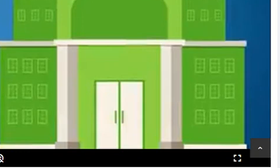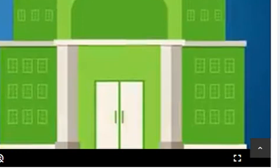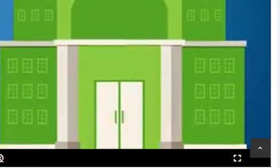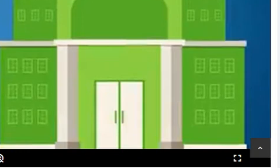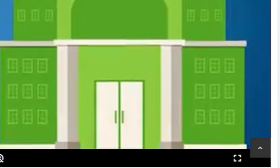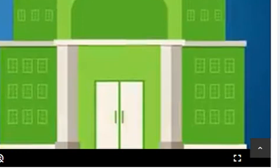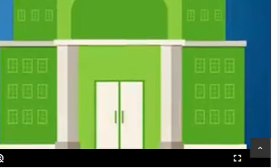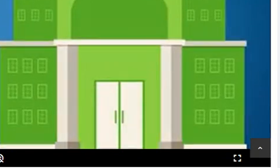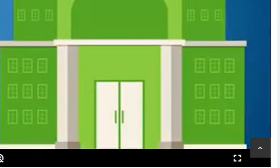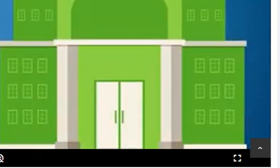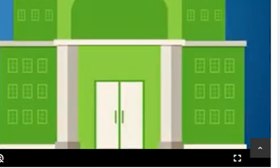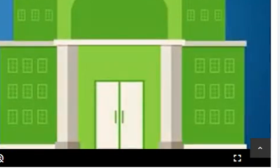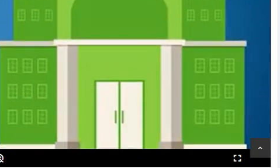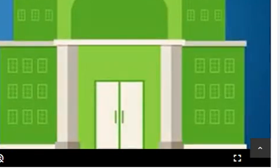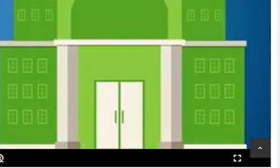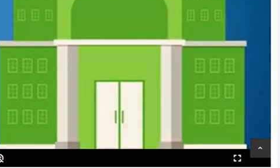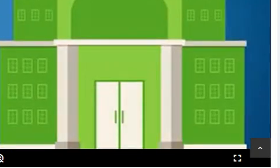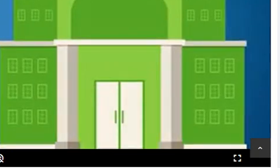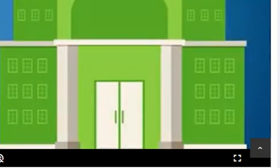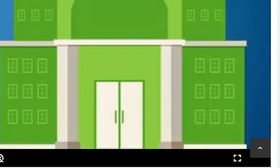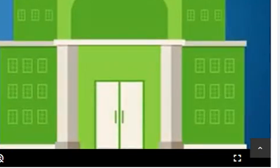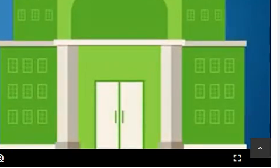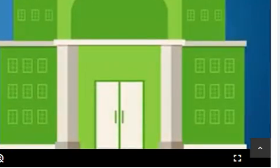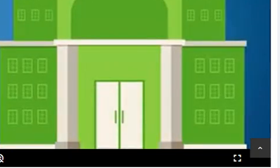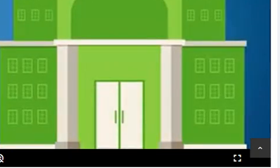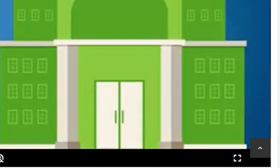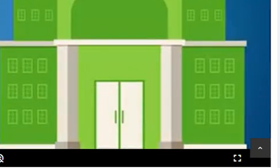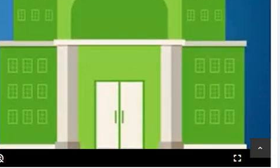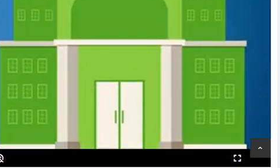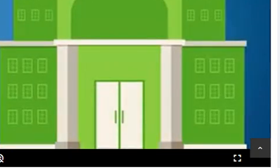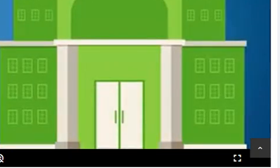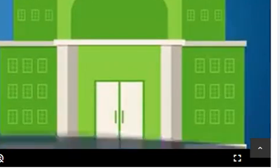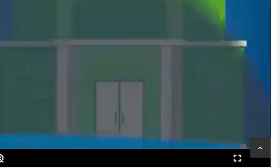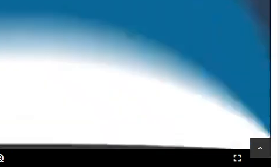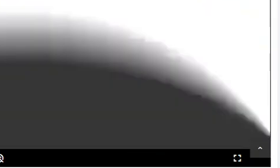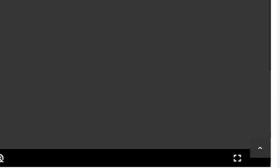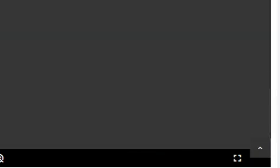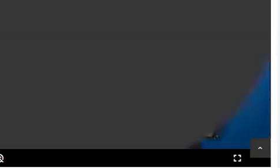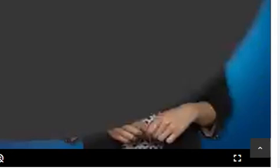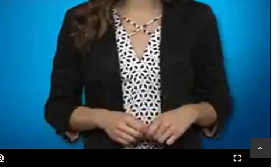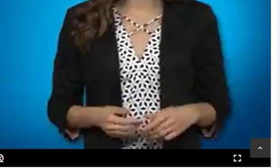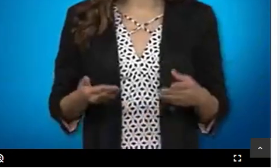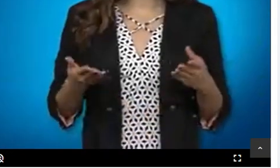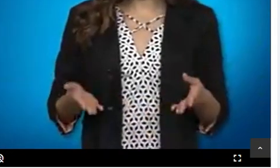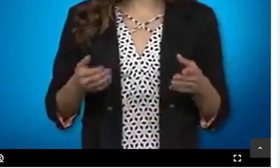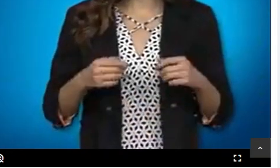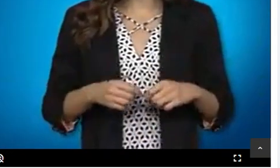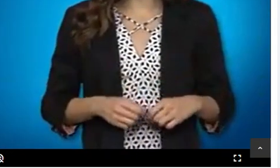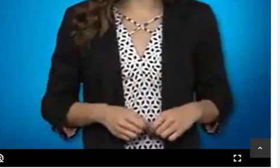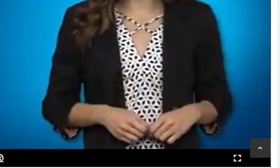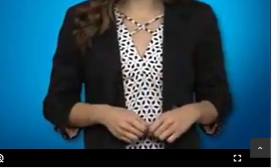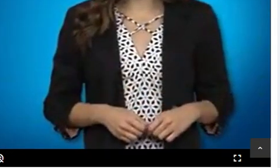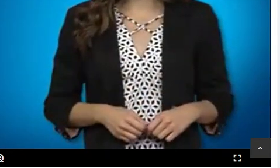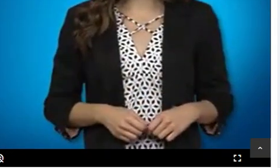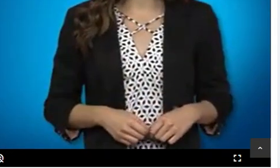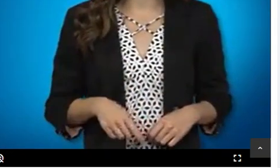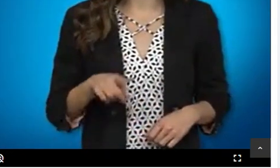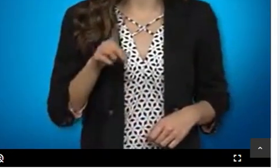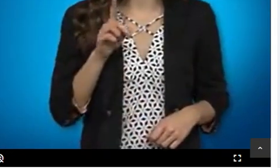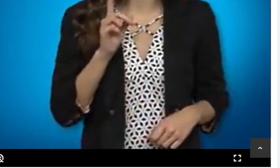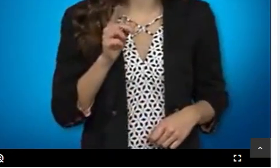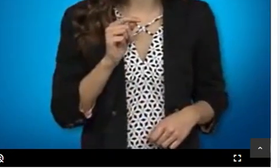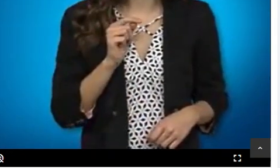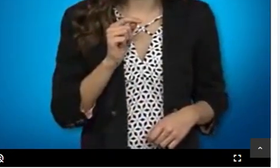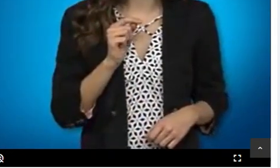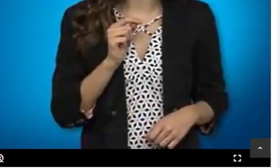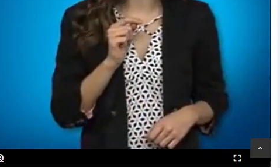habite-se, certidão necessária para qualquer programa de financiamento habitacional. Já que entramos na questão financeira, é